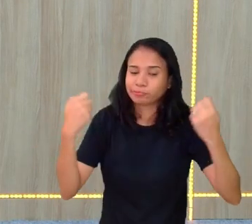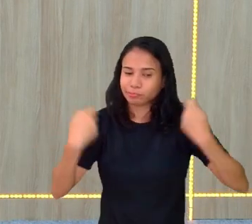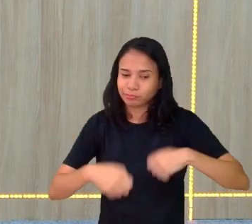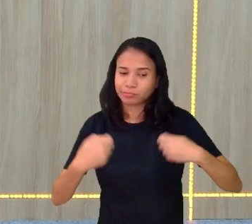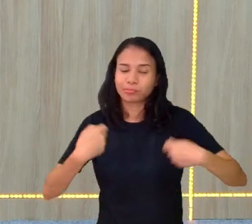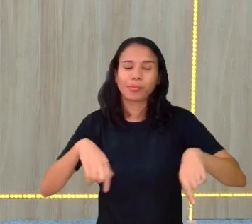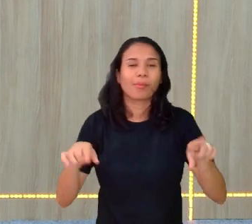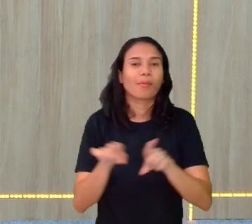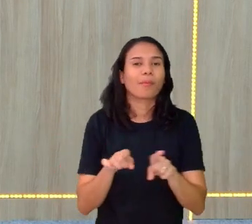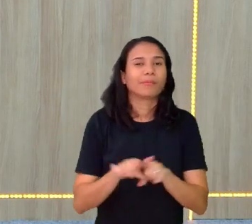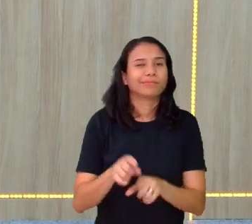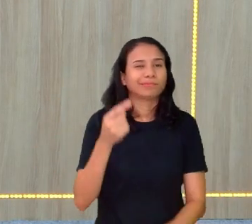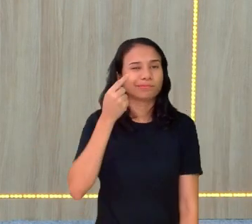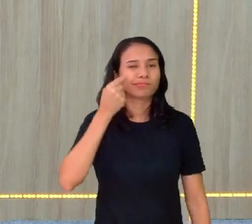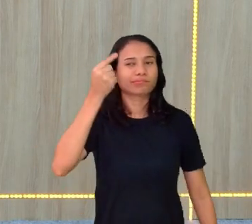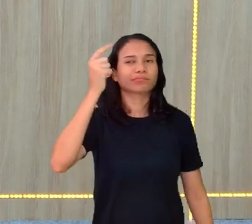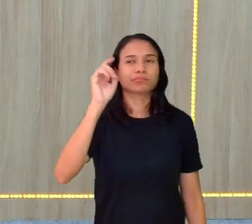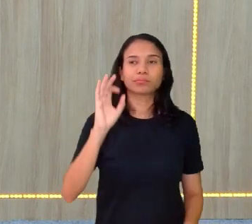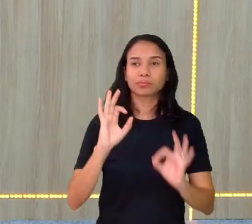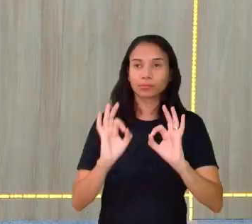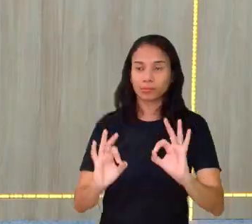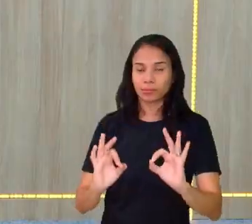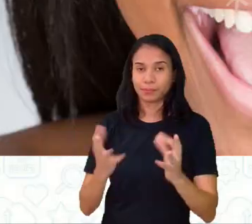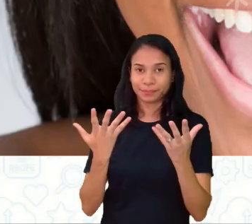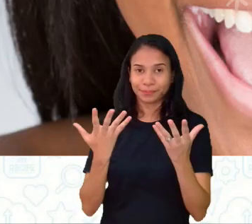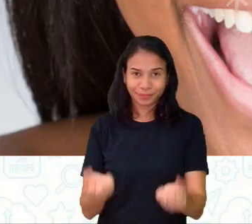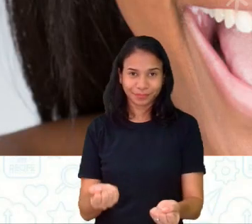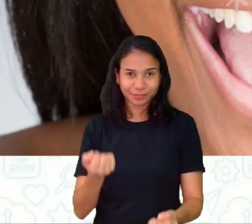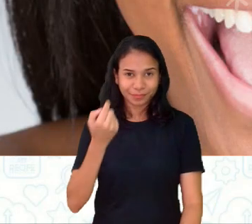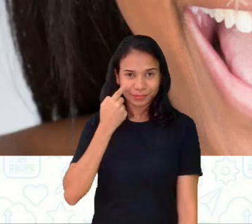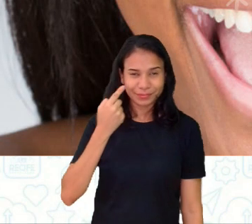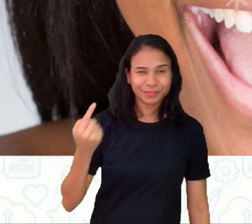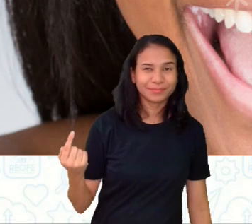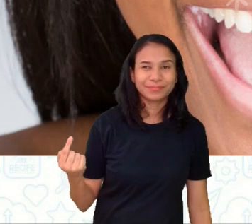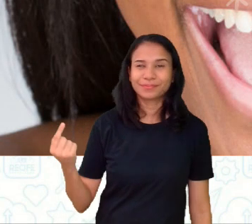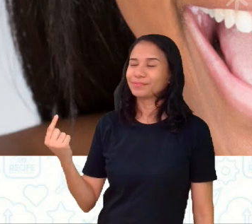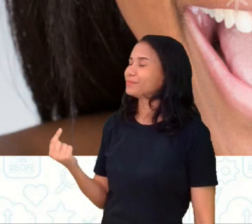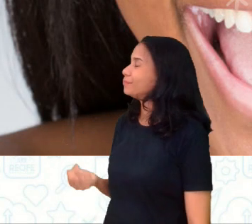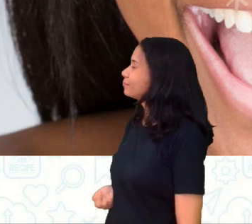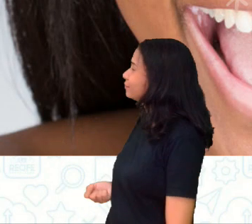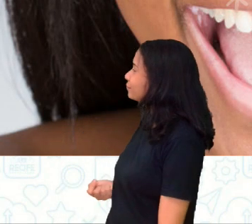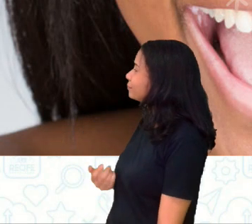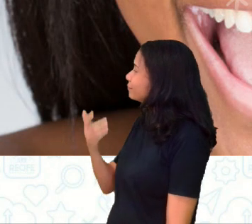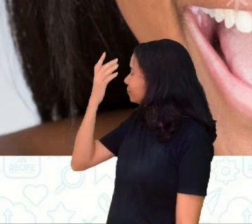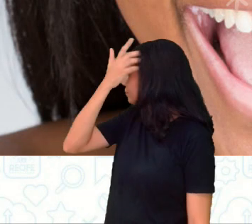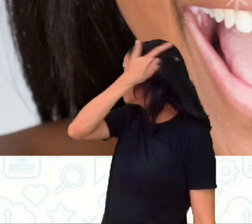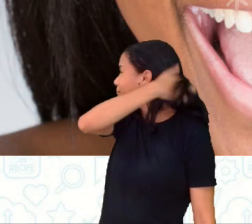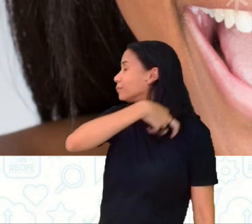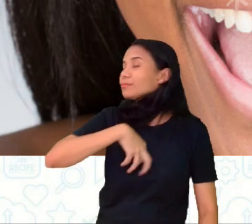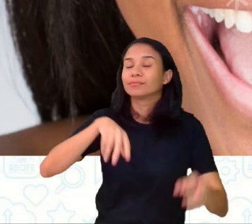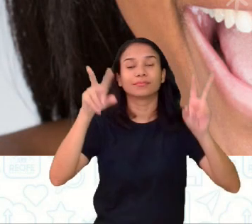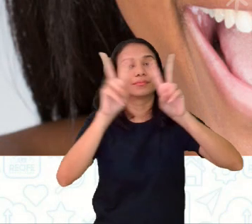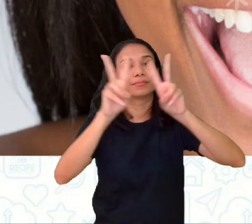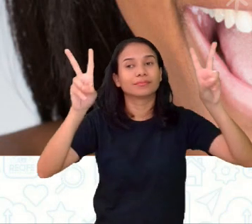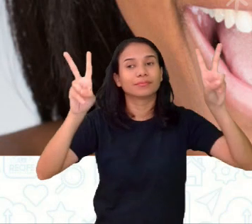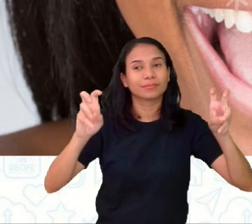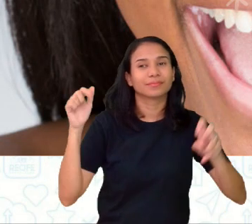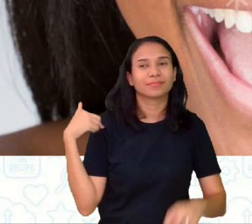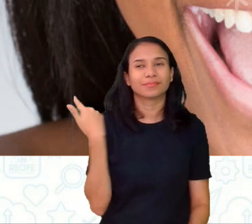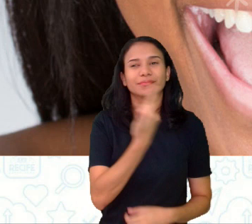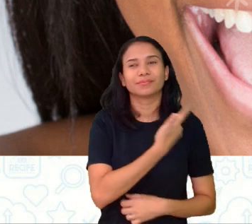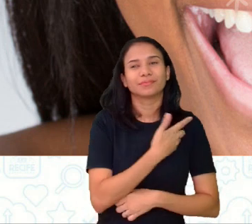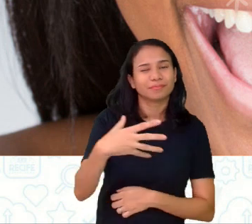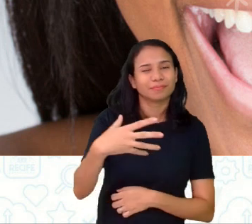também questioná-la, certo? Então vamos lá. Aí eu trouxe aqui algumas frases, né, para nos